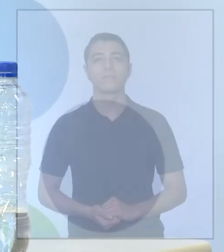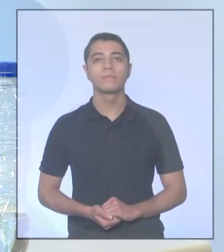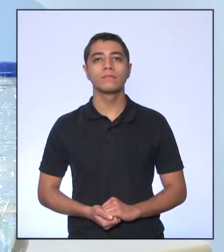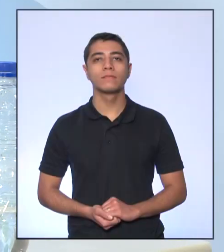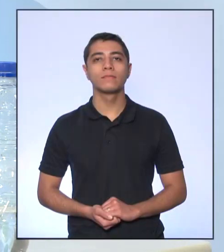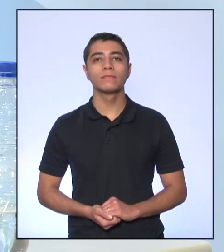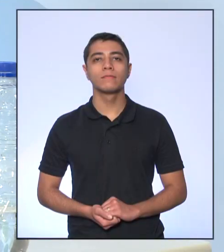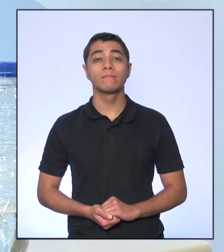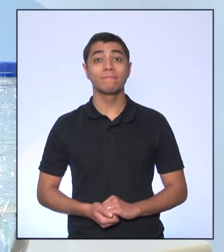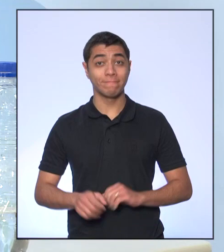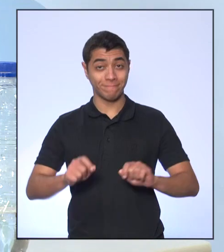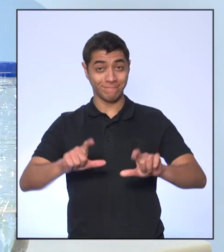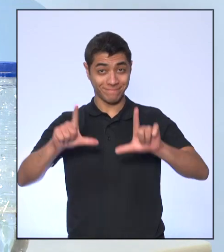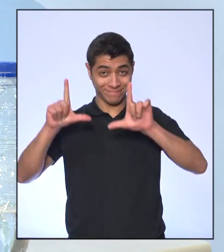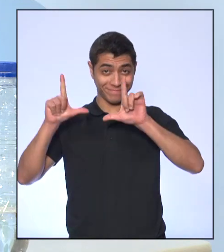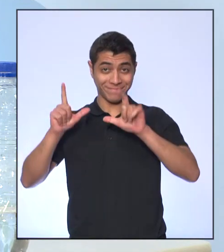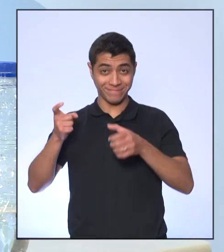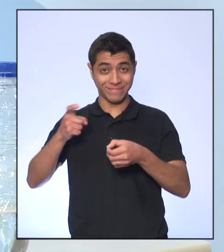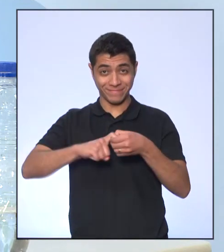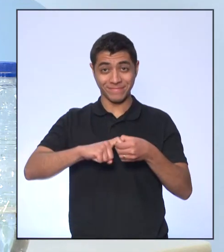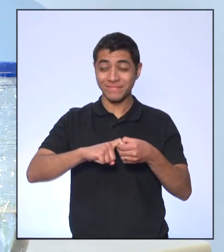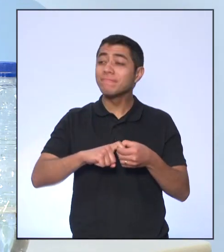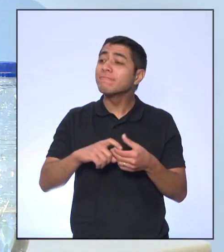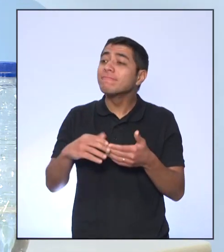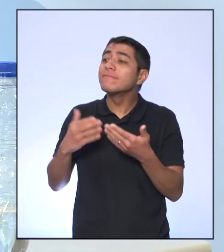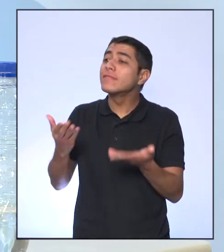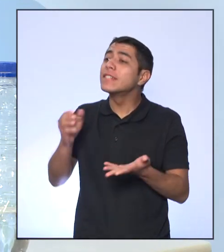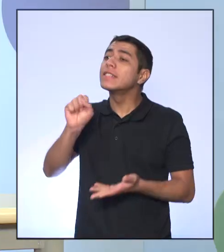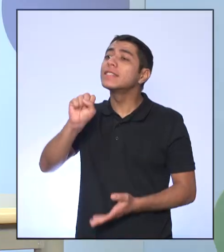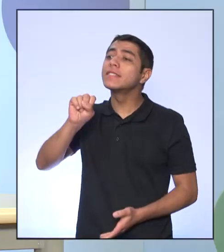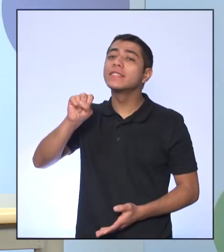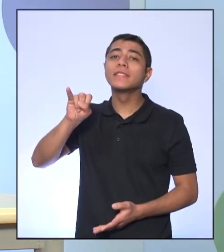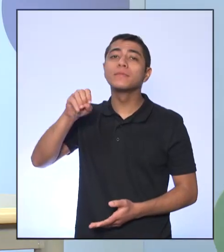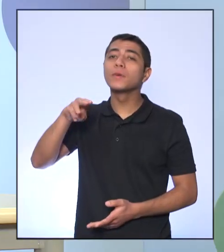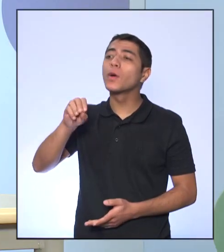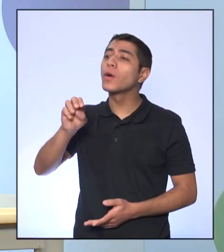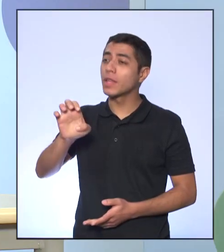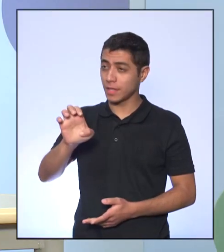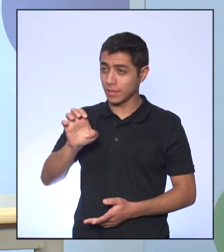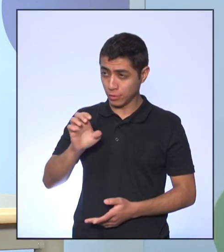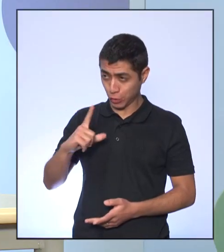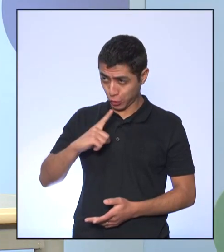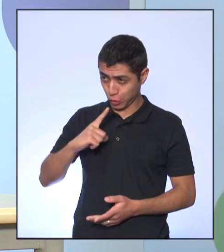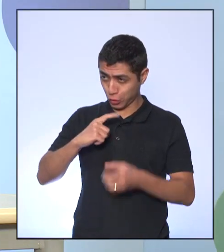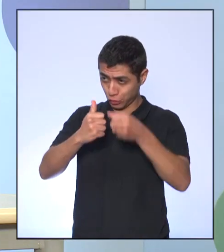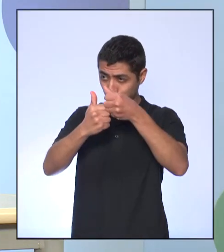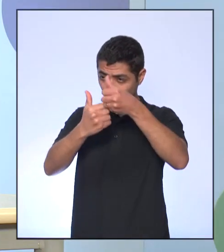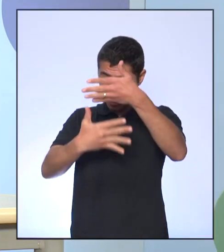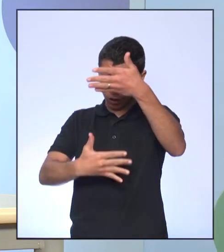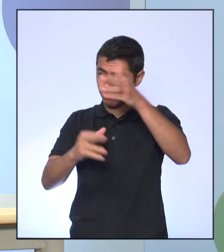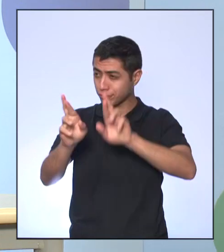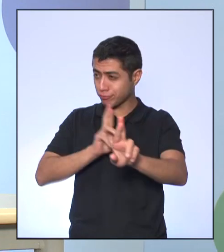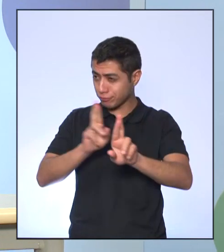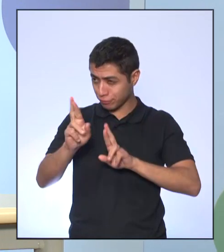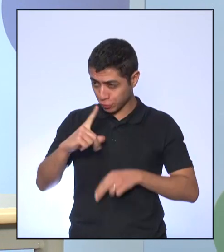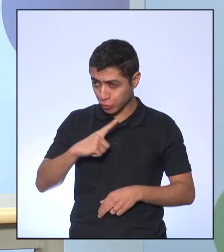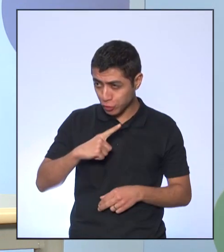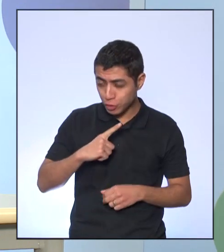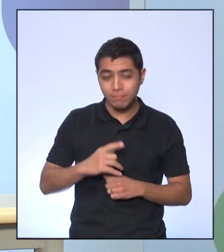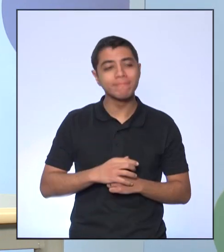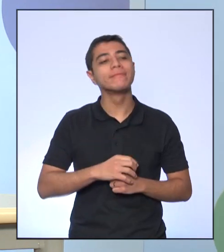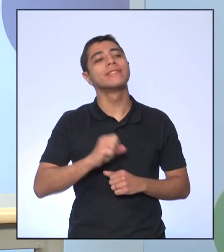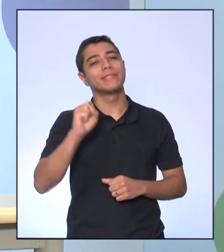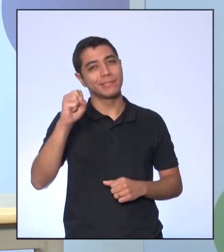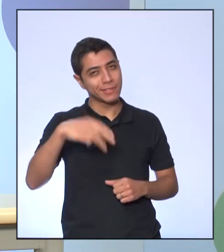Então, voltamos. Simone, a gente teve alguma interação pelo chat? Sim, muitos colocaram, né? Na alteração 1 colocou como uma